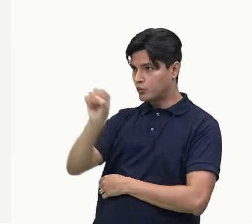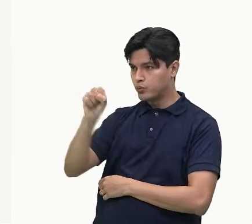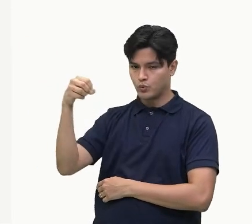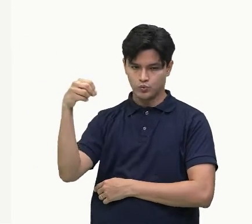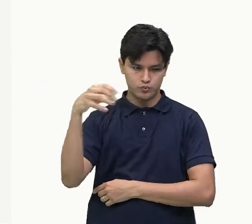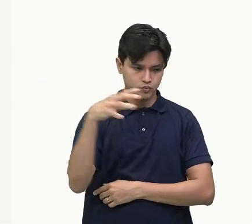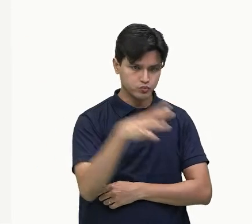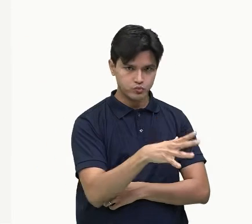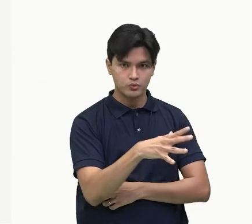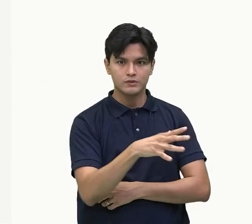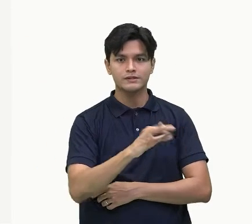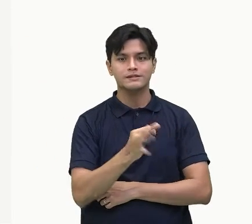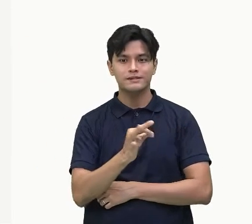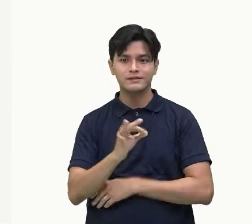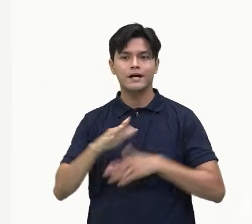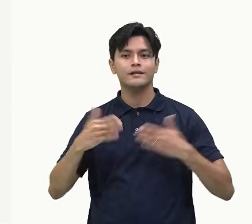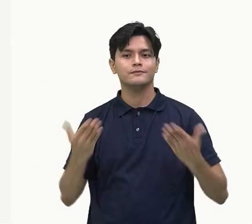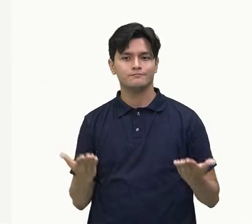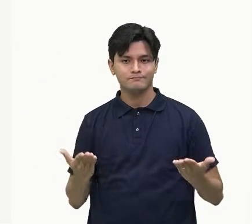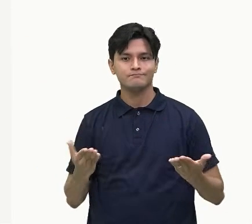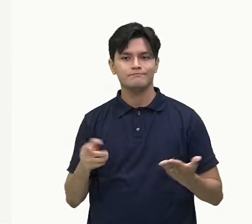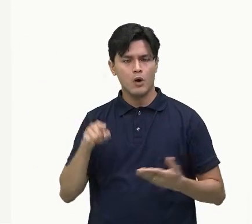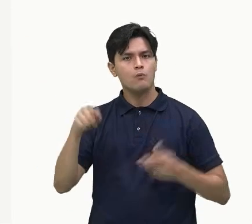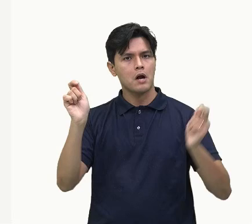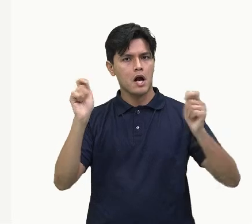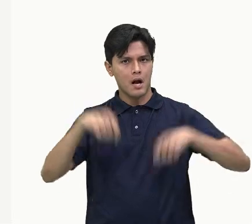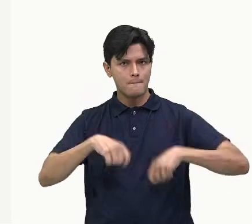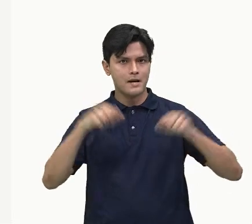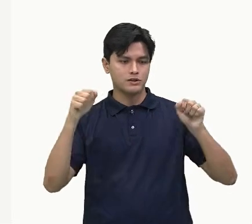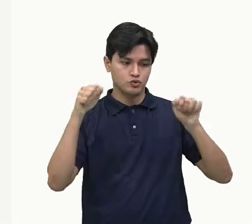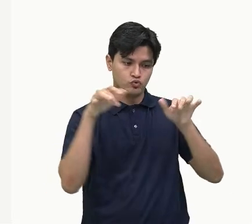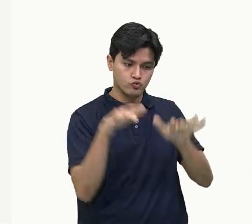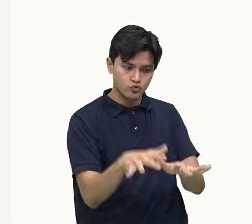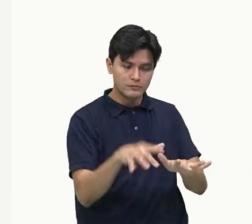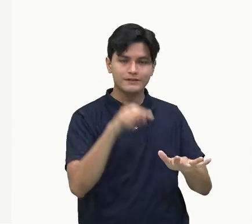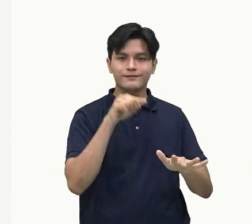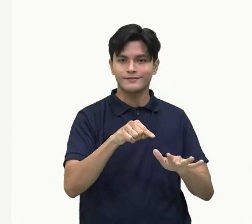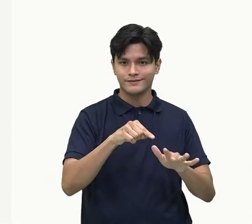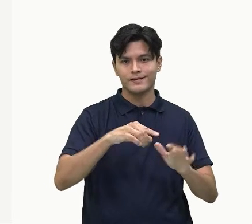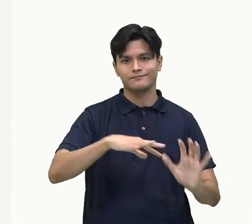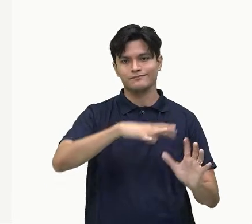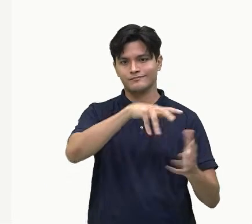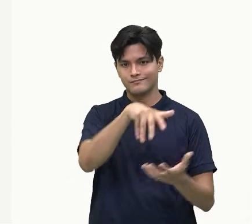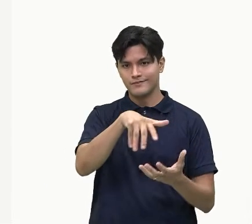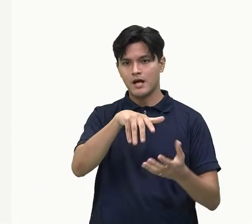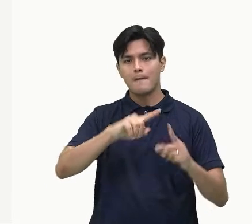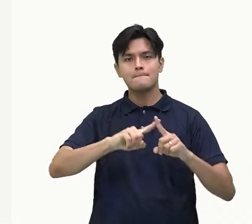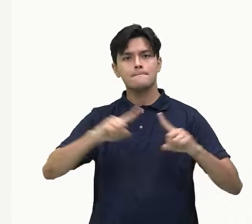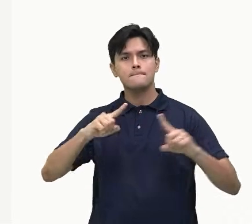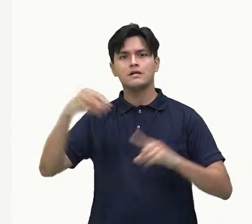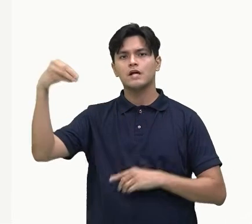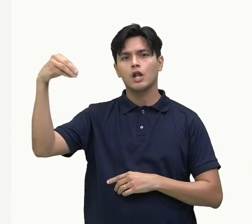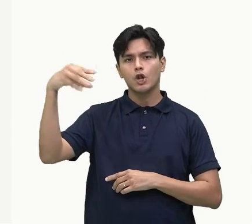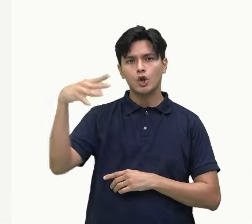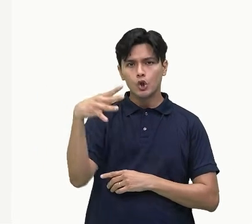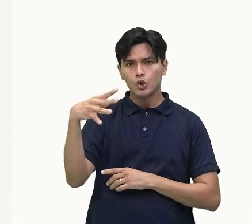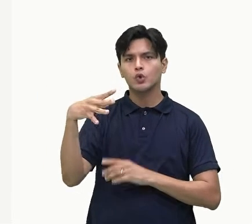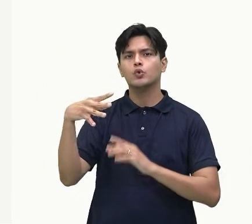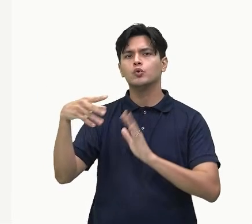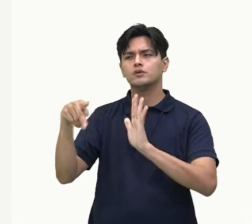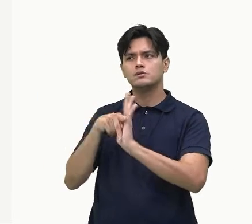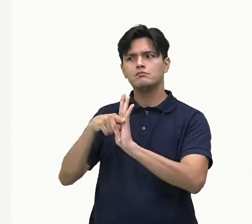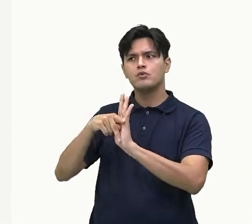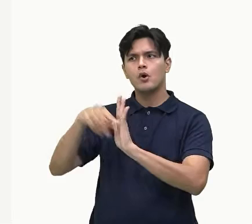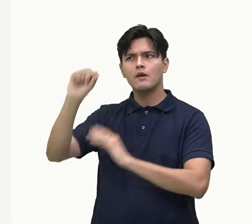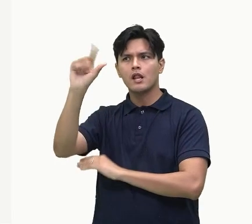Lua cheia, ela consegue iluminar até a Terra. Mas a luz que vem da Lua, ela não é da própria Lua.